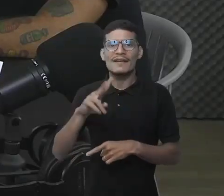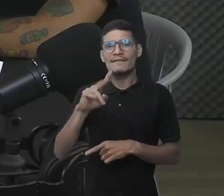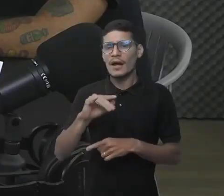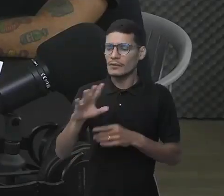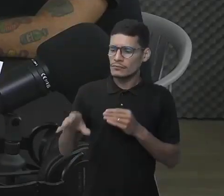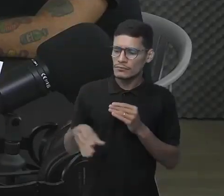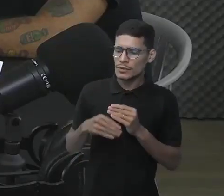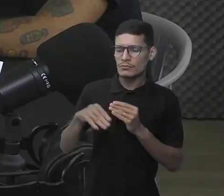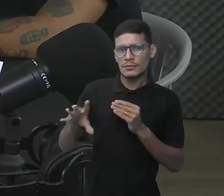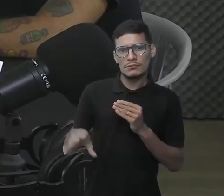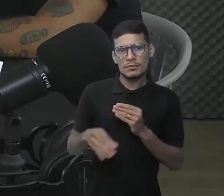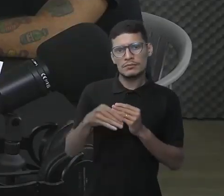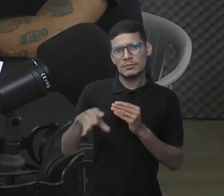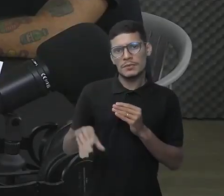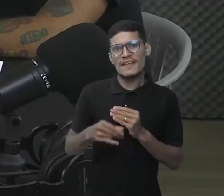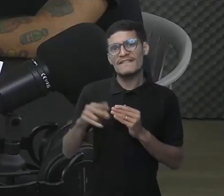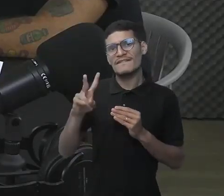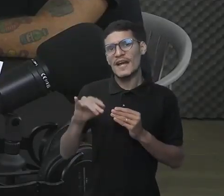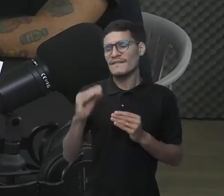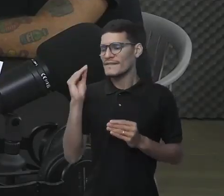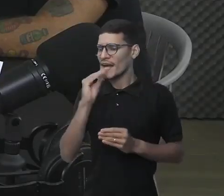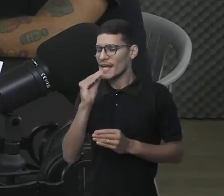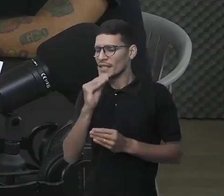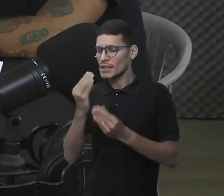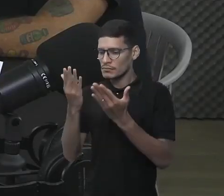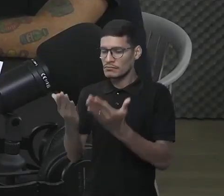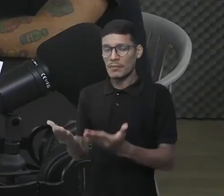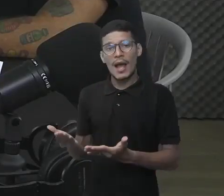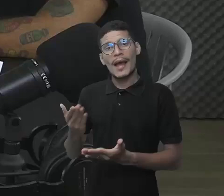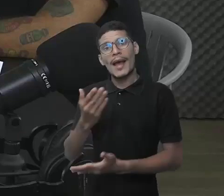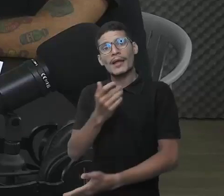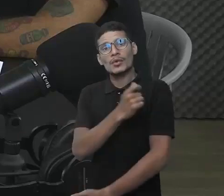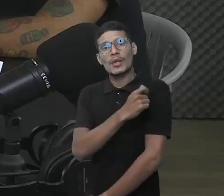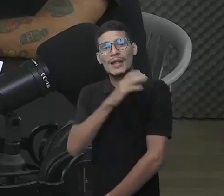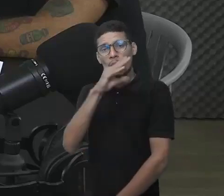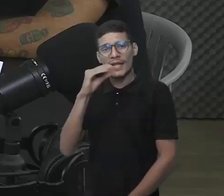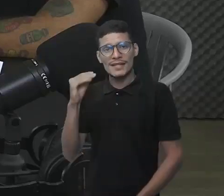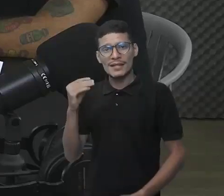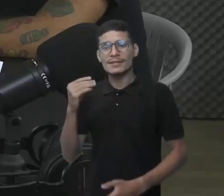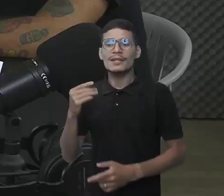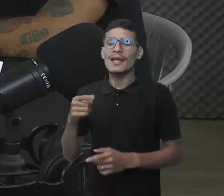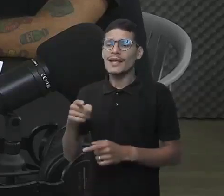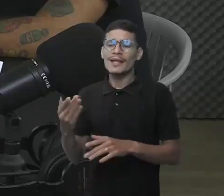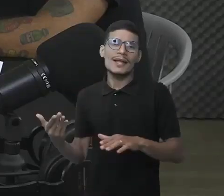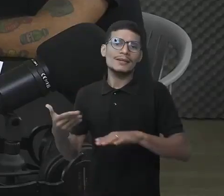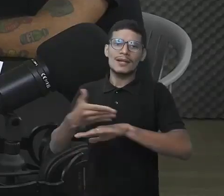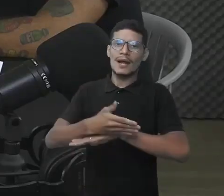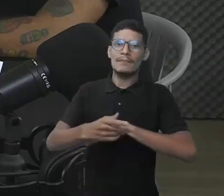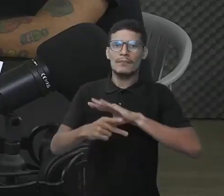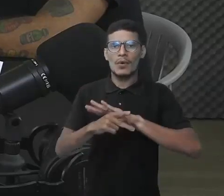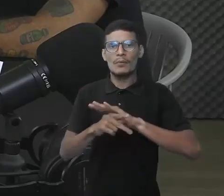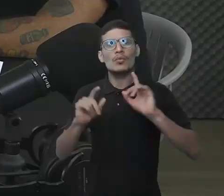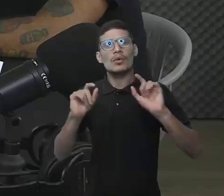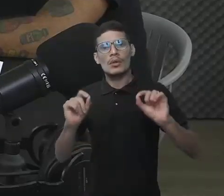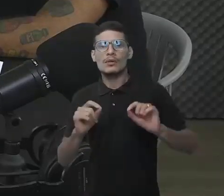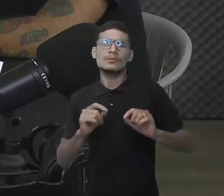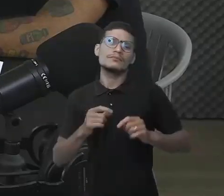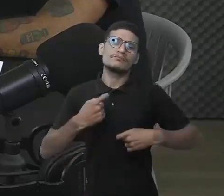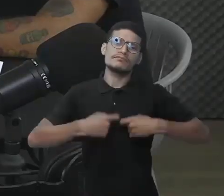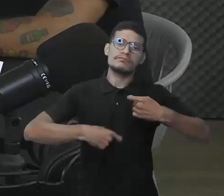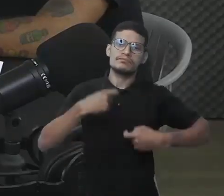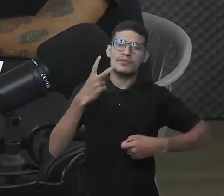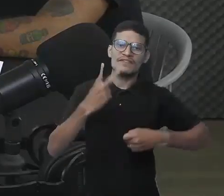vão vulnerabilizando esse adolescente à possibilidade de entrar na exploração sexual comercial.